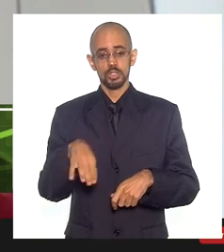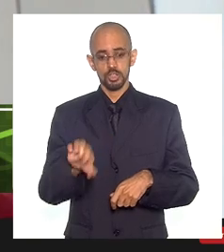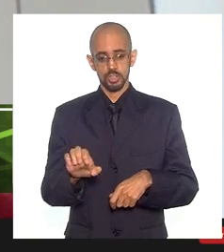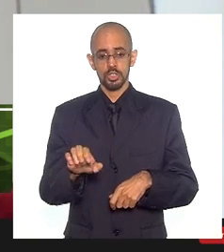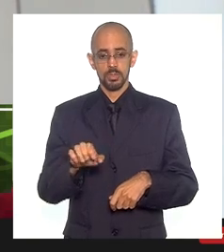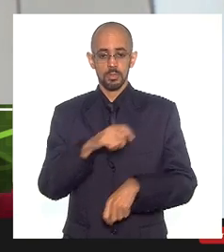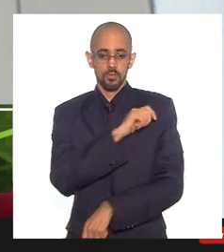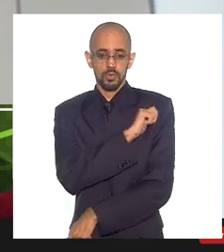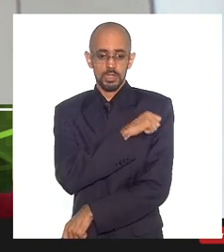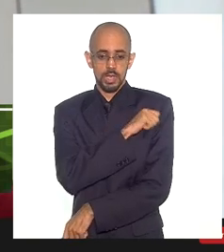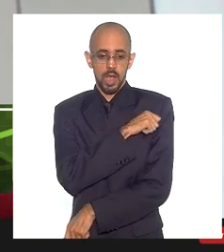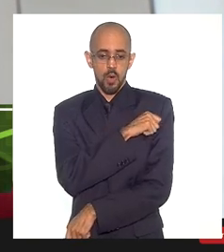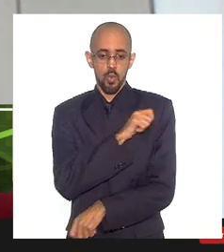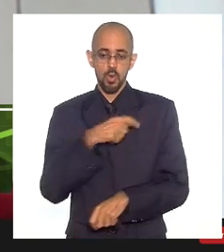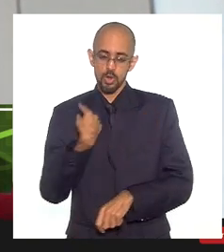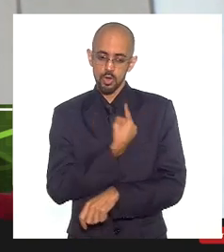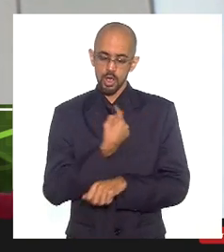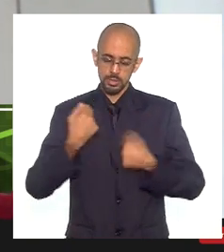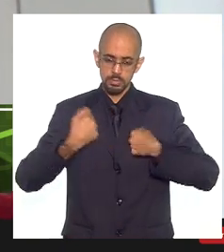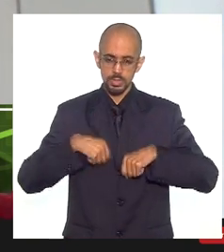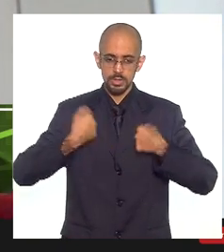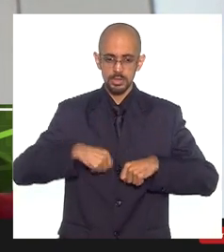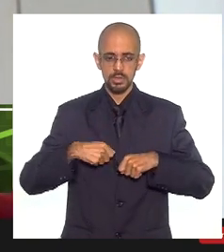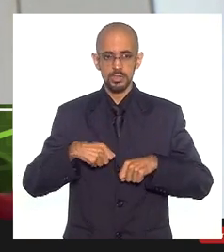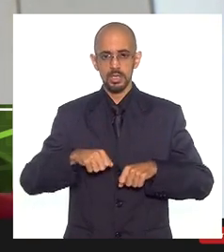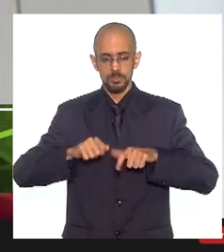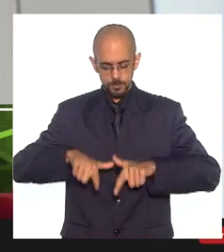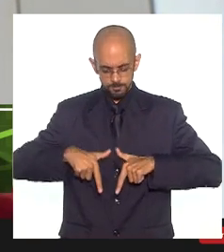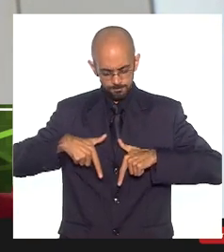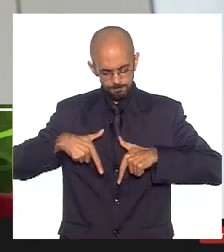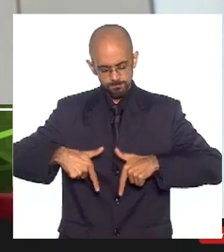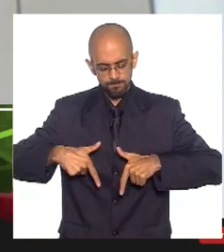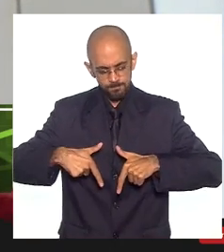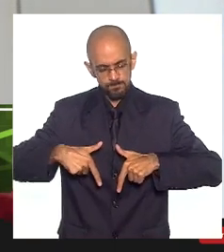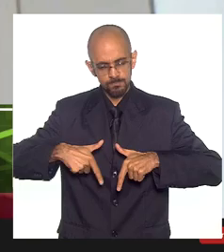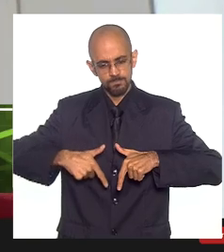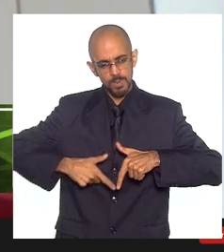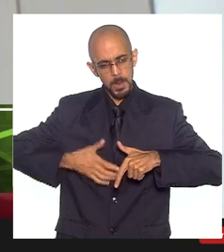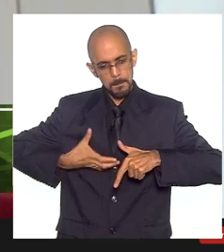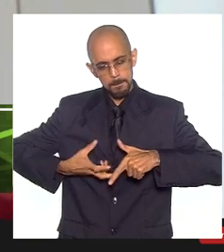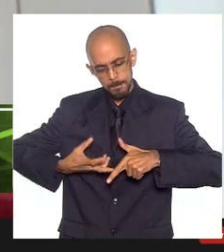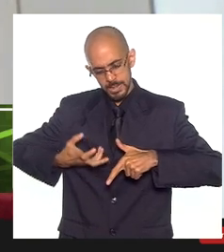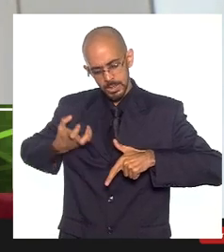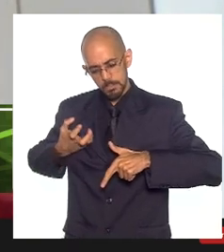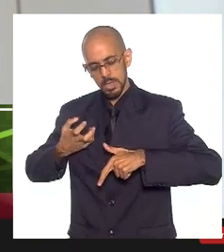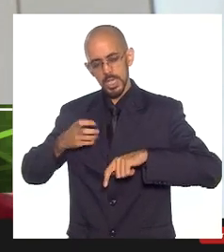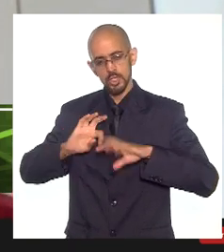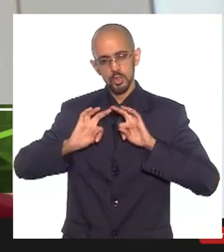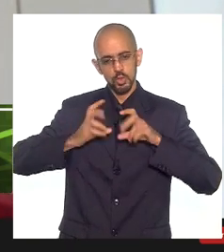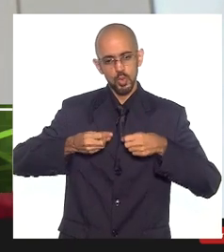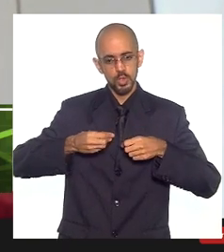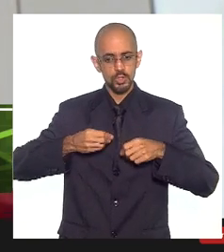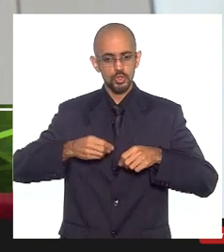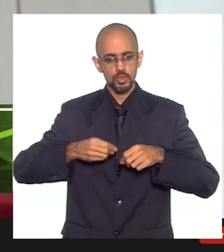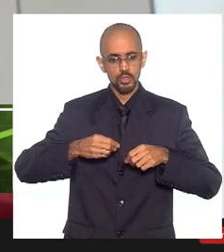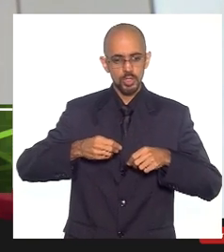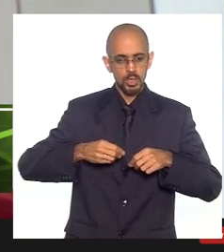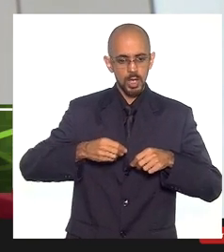A gente tem que se dedicar a isso. Discutir uma proposta, a Secretaria de Ciência e Tecnologia tem que se empenhar junto com a reitoria,